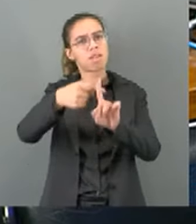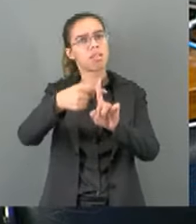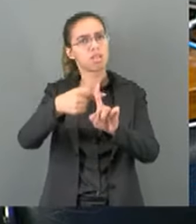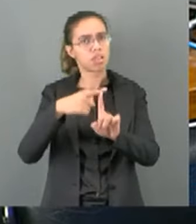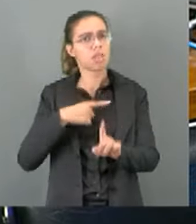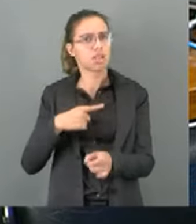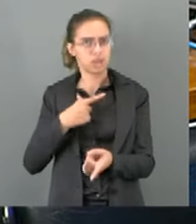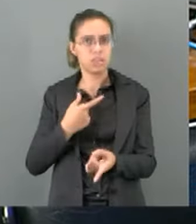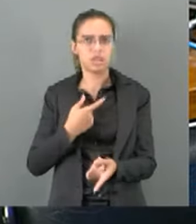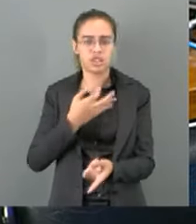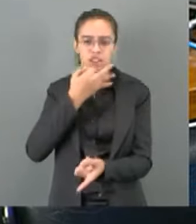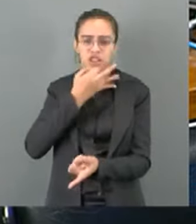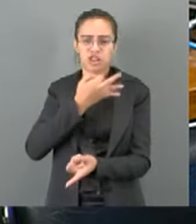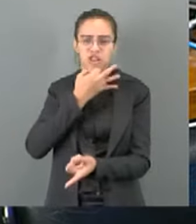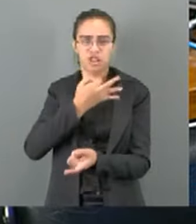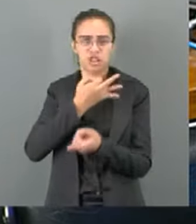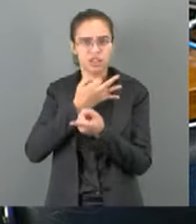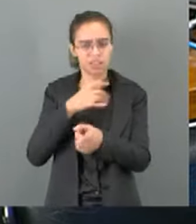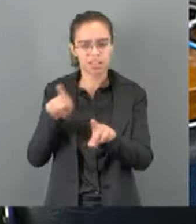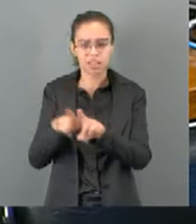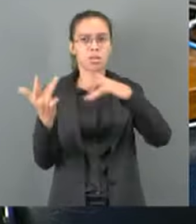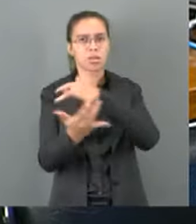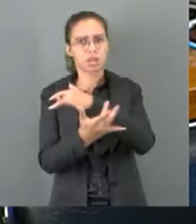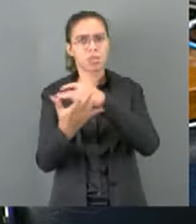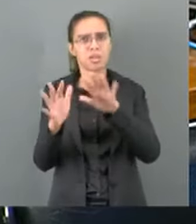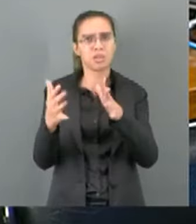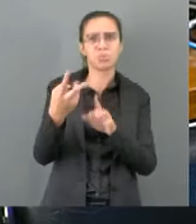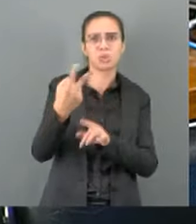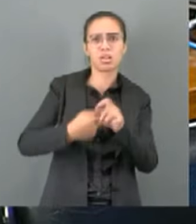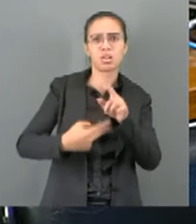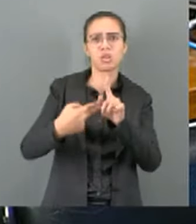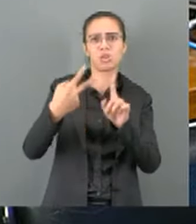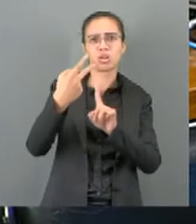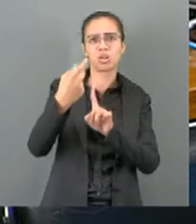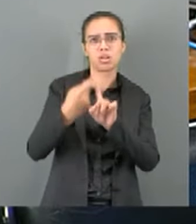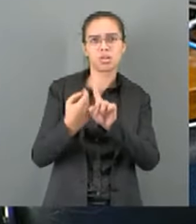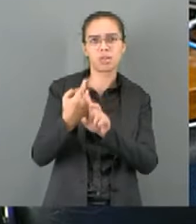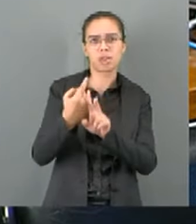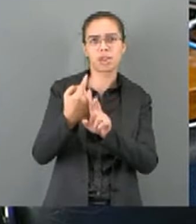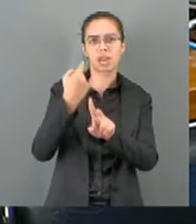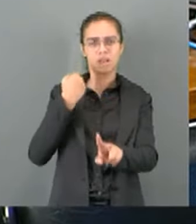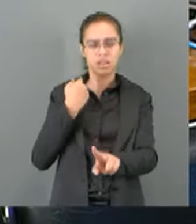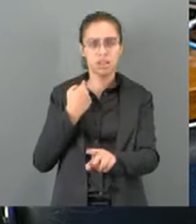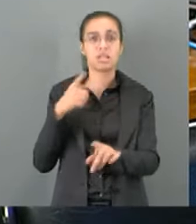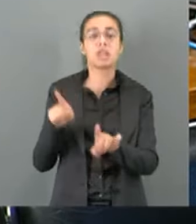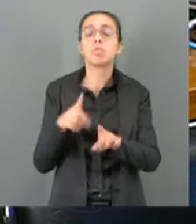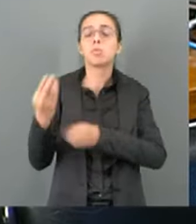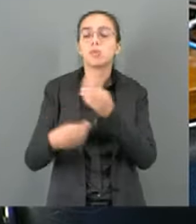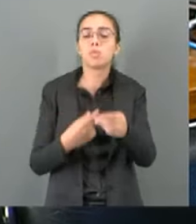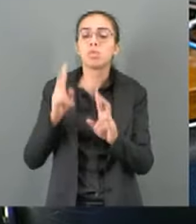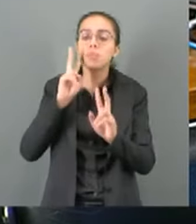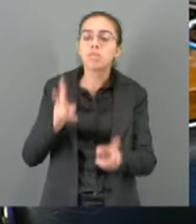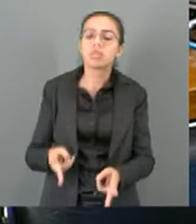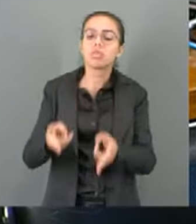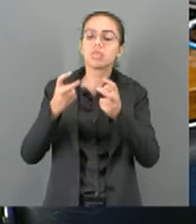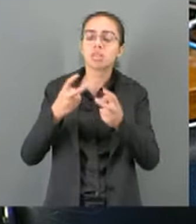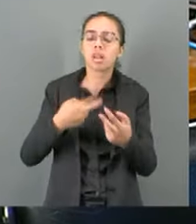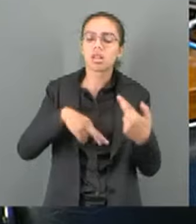que foi manchete dos grandes veículos de comunicação há 60 dias. Qual a sua visão sobre a responsabilidade civil e